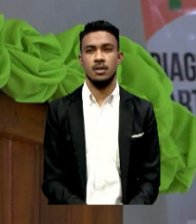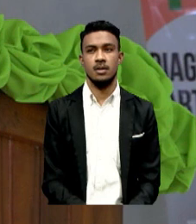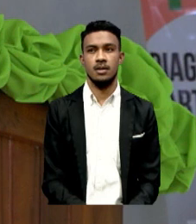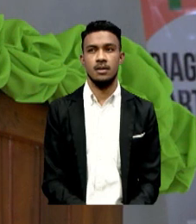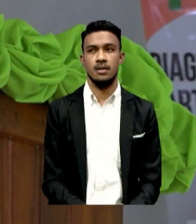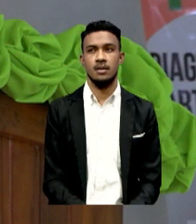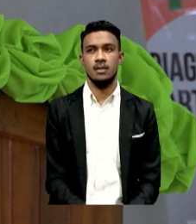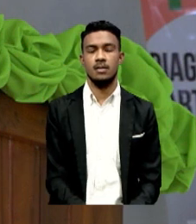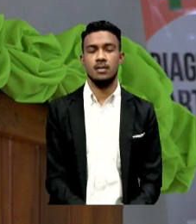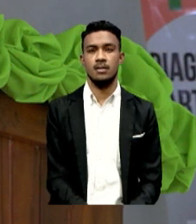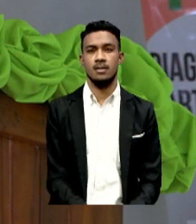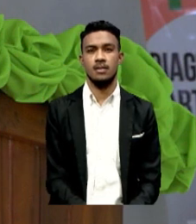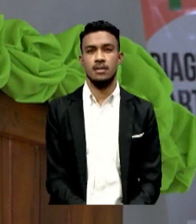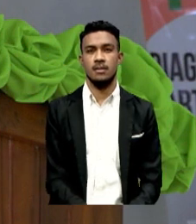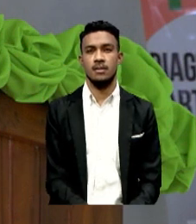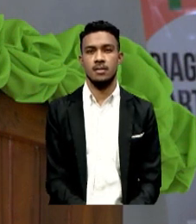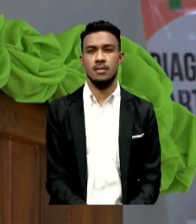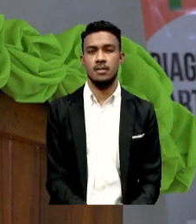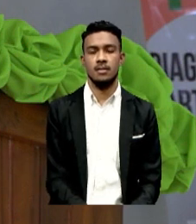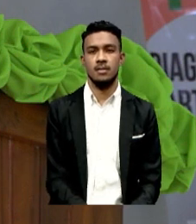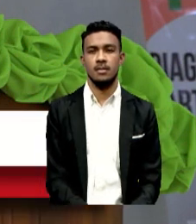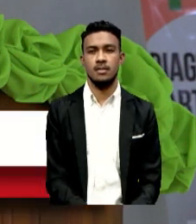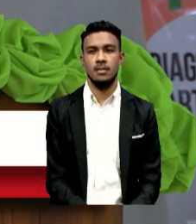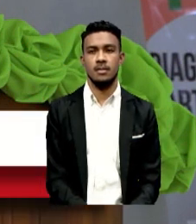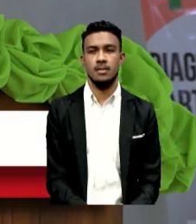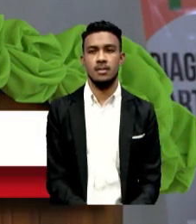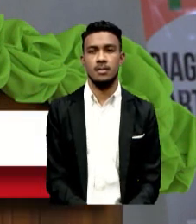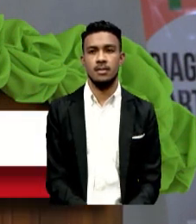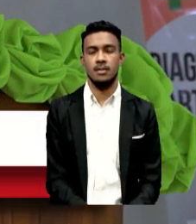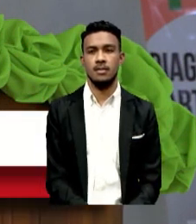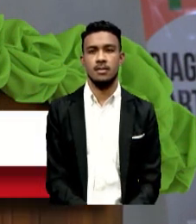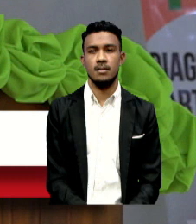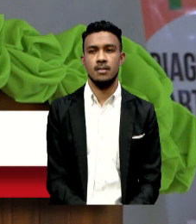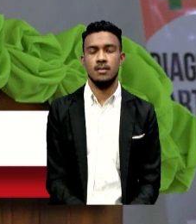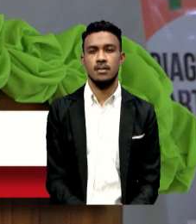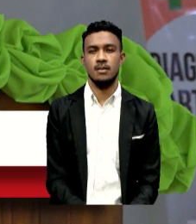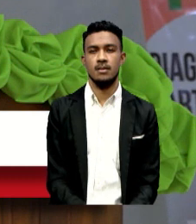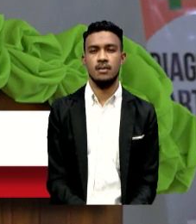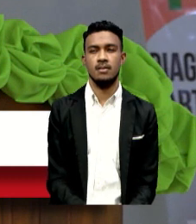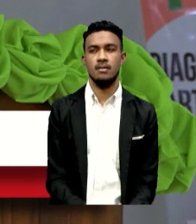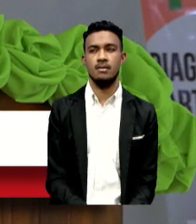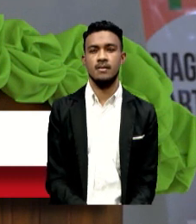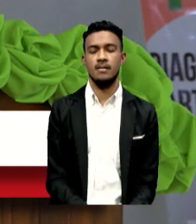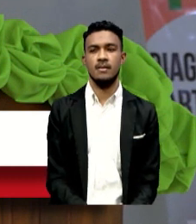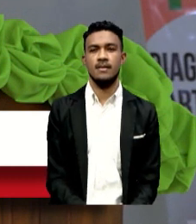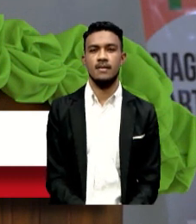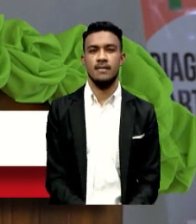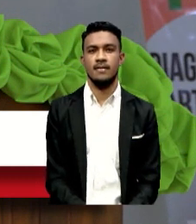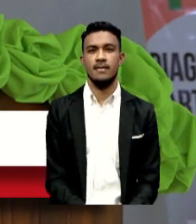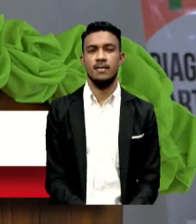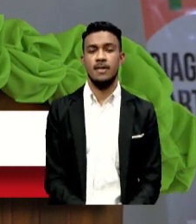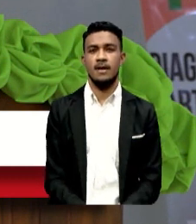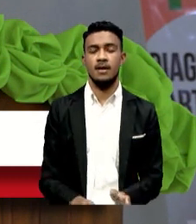gentlemen, studies across the world. Senhoras e senhores, estudo e mundo a tudo